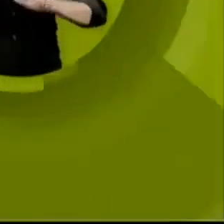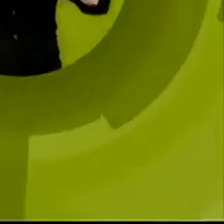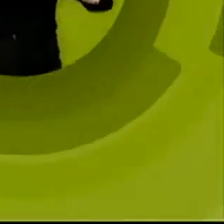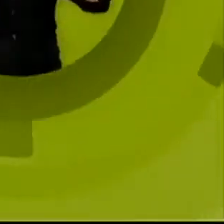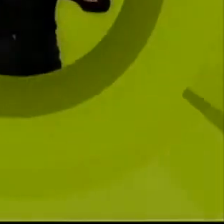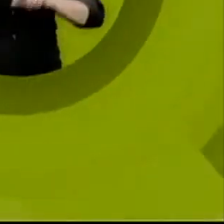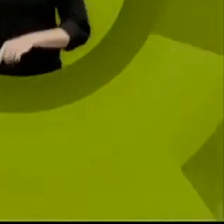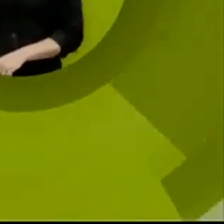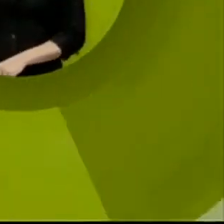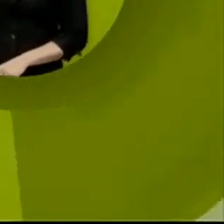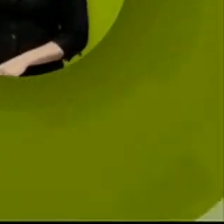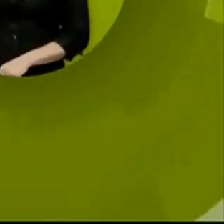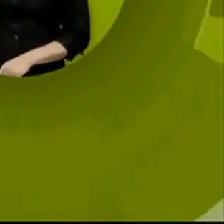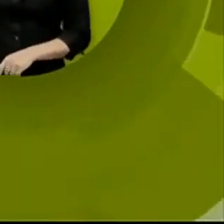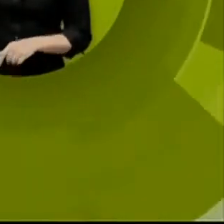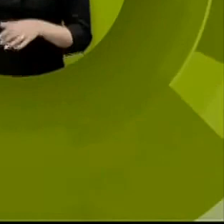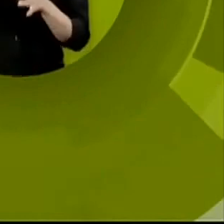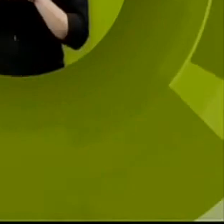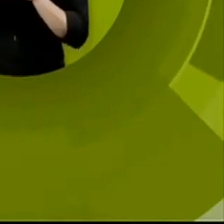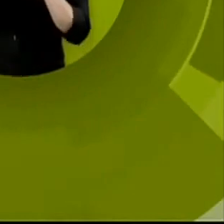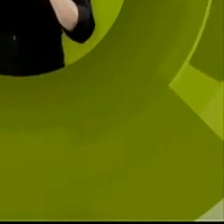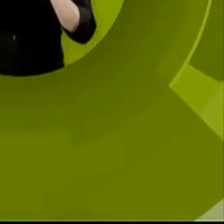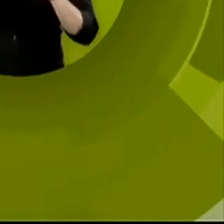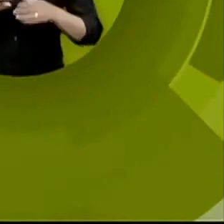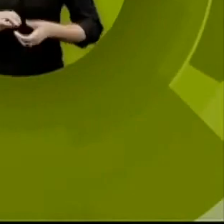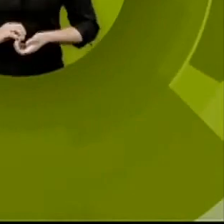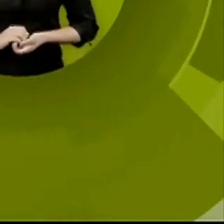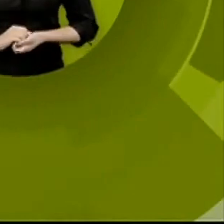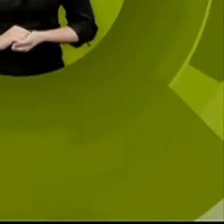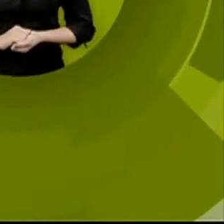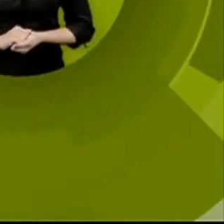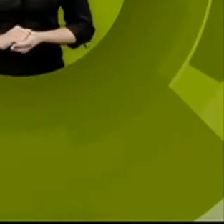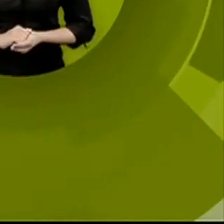O programa a seguir é livre para todos os públicos.